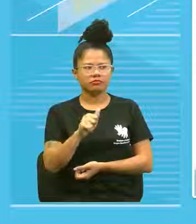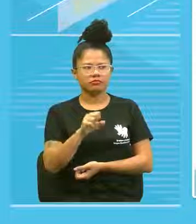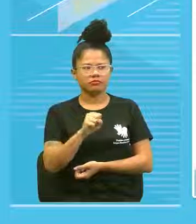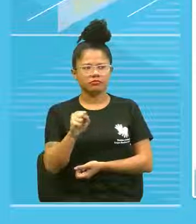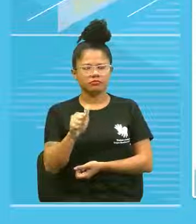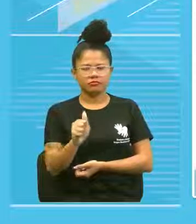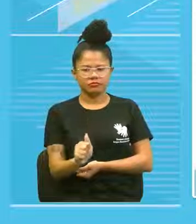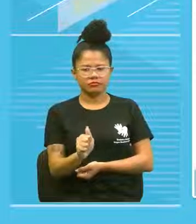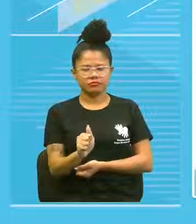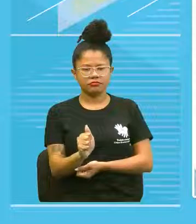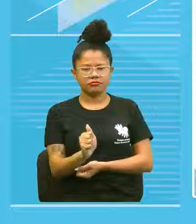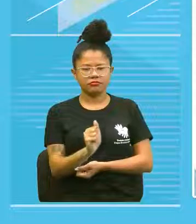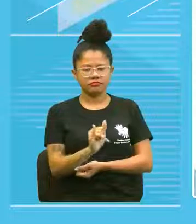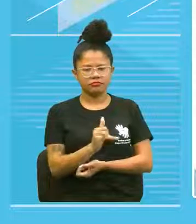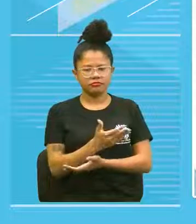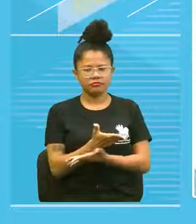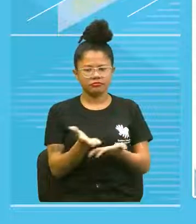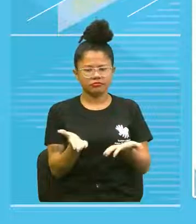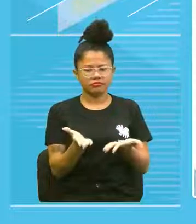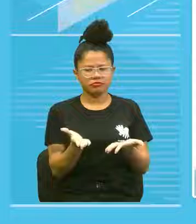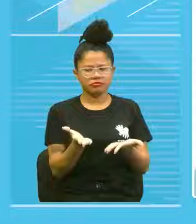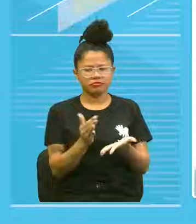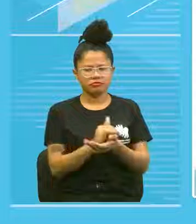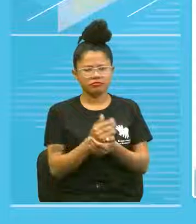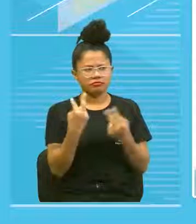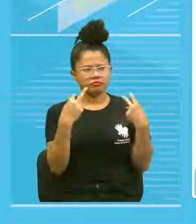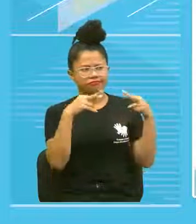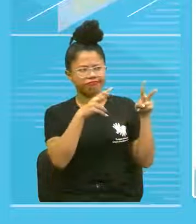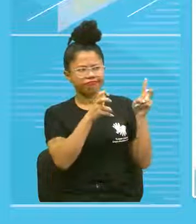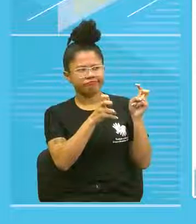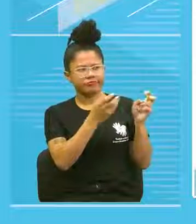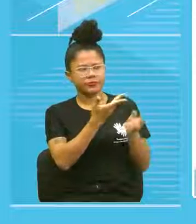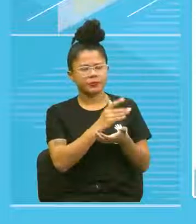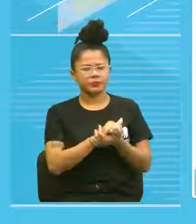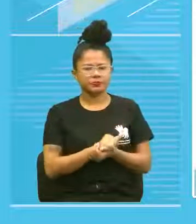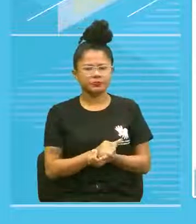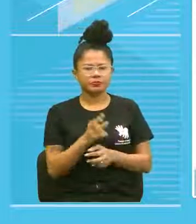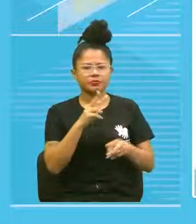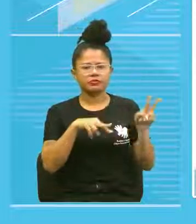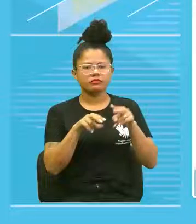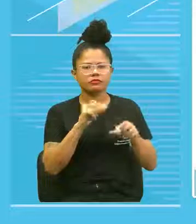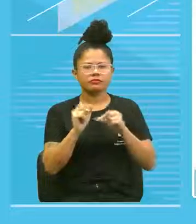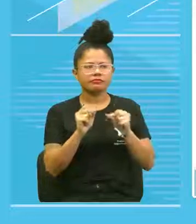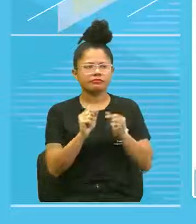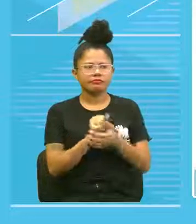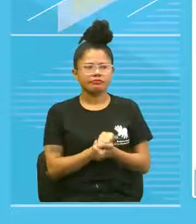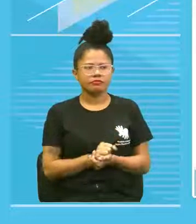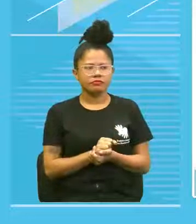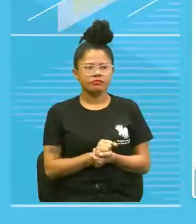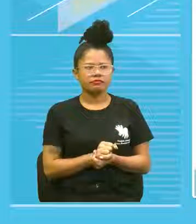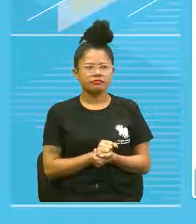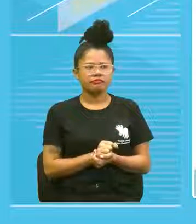se vocês olharem essa imagem tudo Oi vocês estão vendo o que vegetais